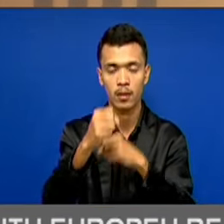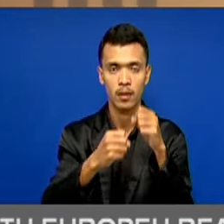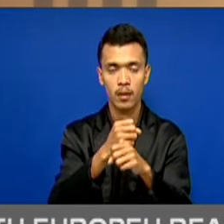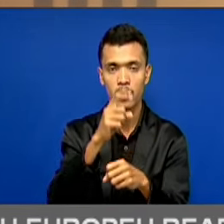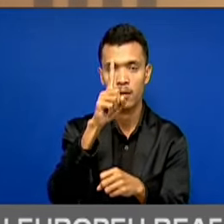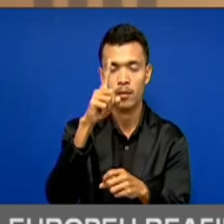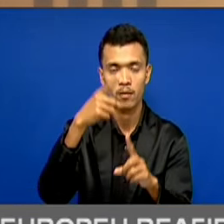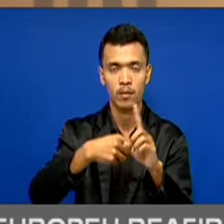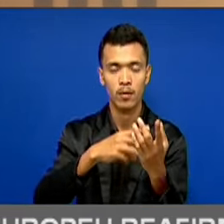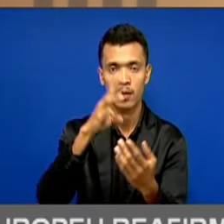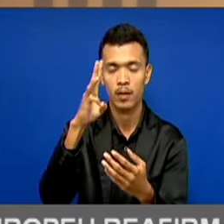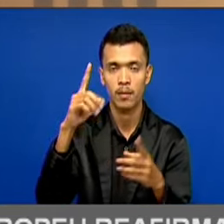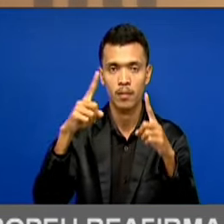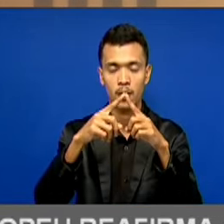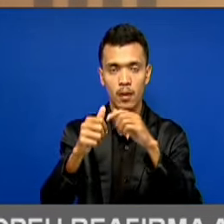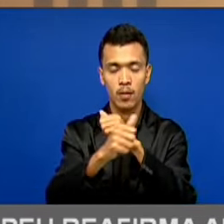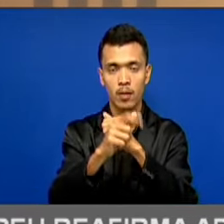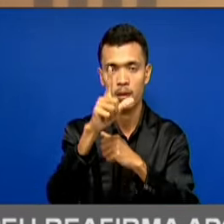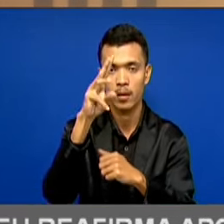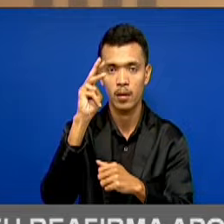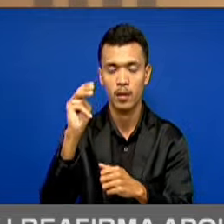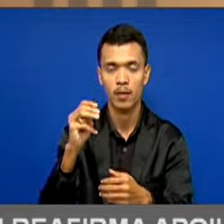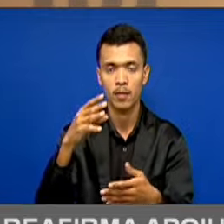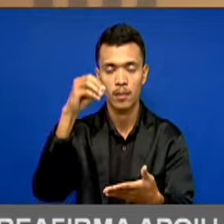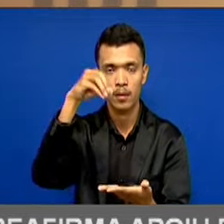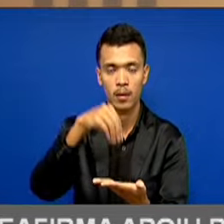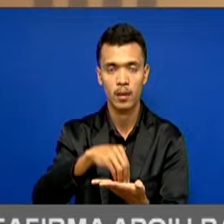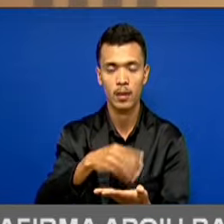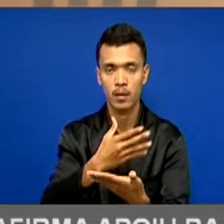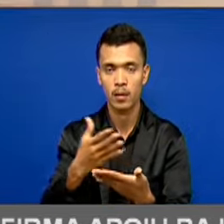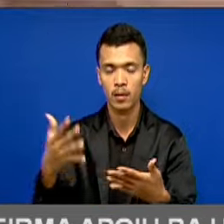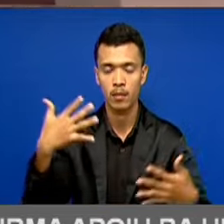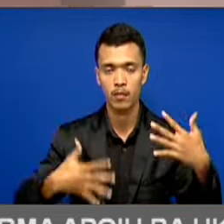crimi arma proibido ia Tinan ring ruaroni lo resentolo.